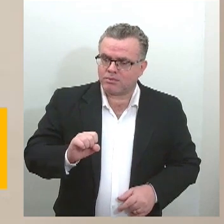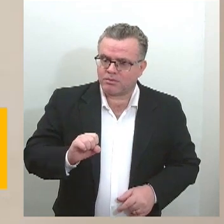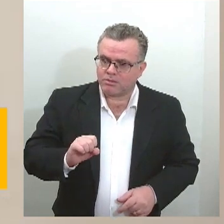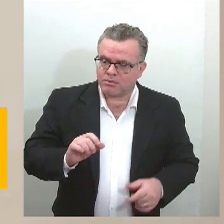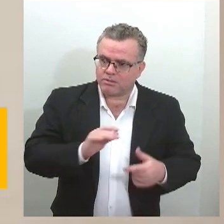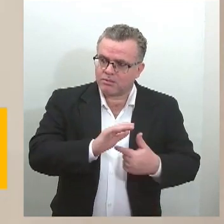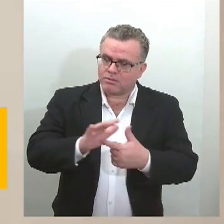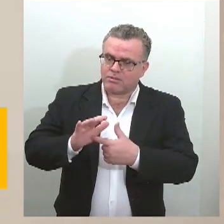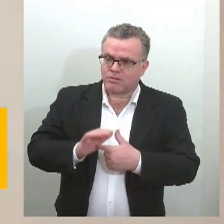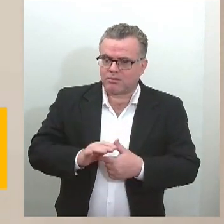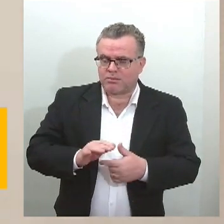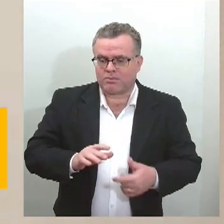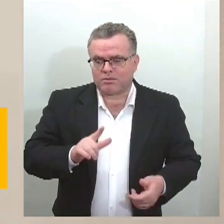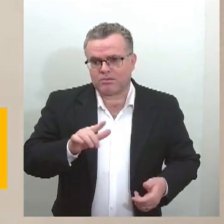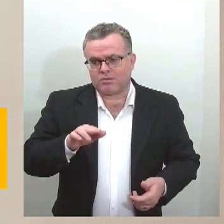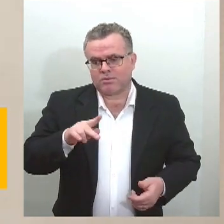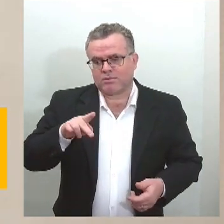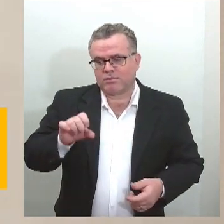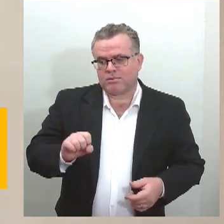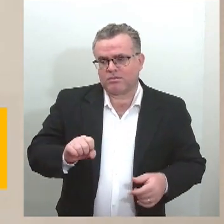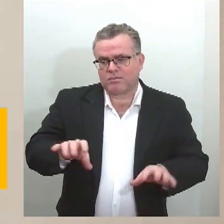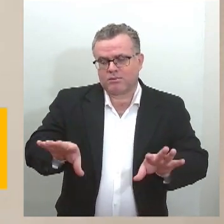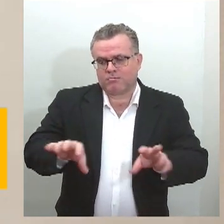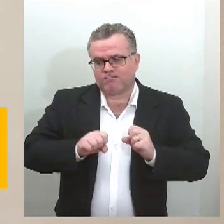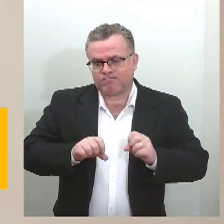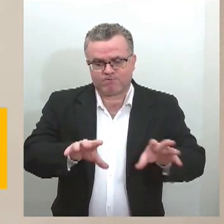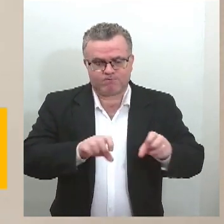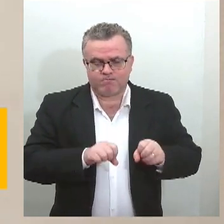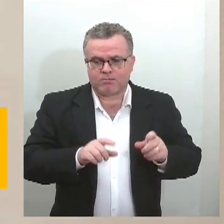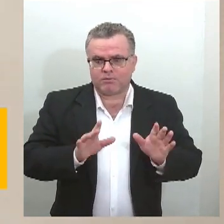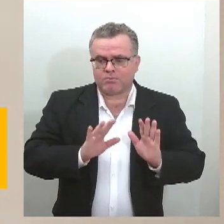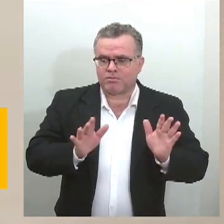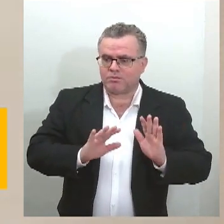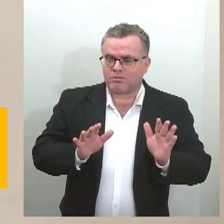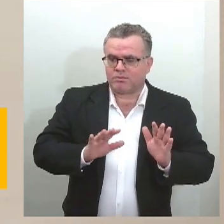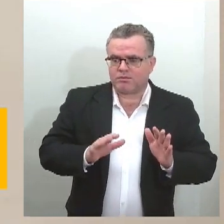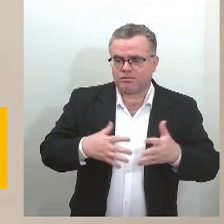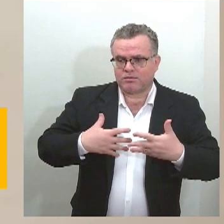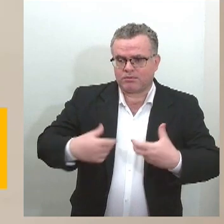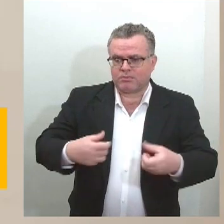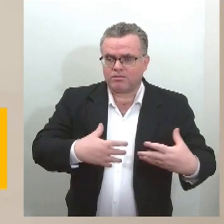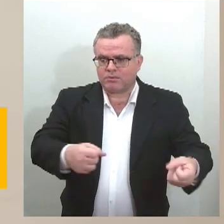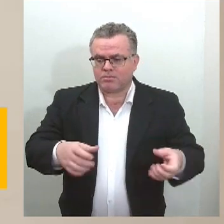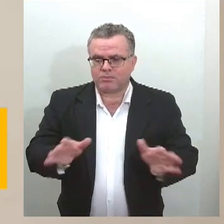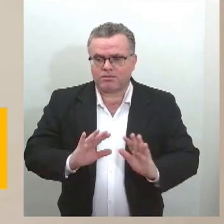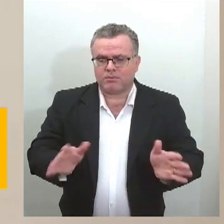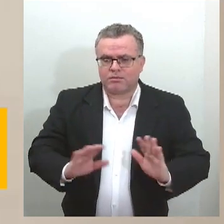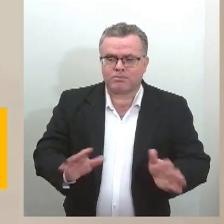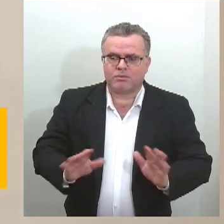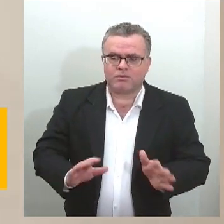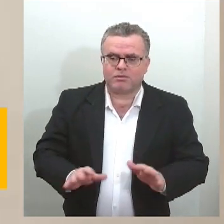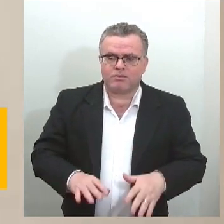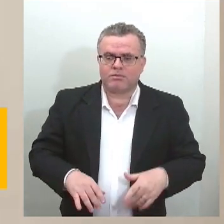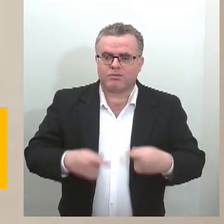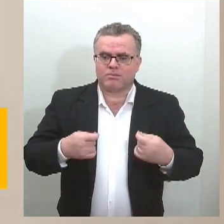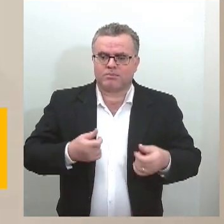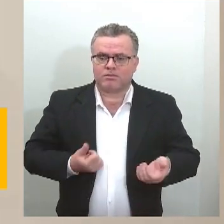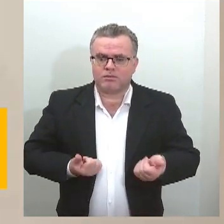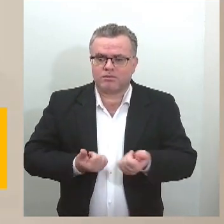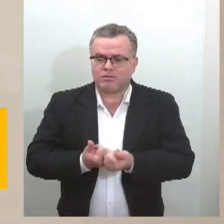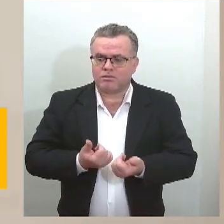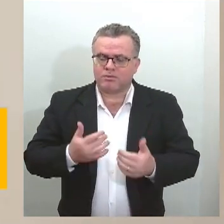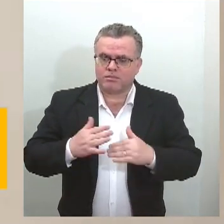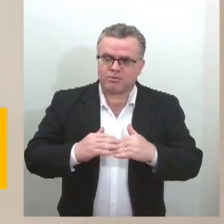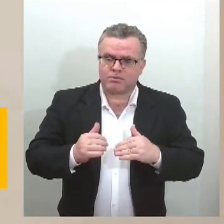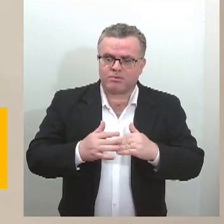doença contagiosa, lupus não pega. As pessoas com lupus precisam do seu apoio, da sua compreensão, do